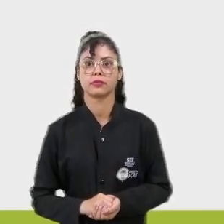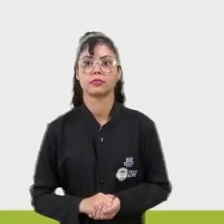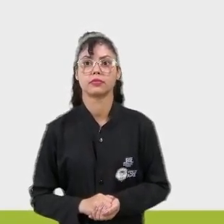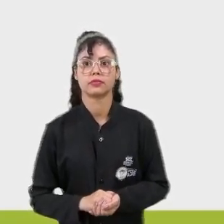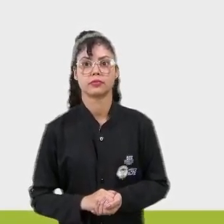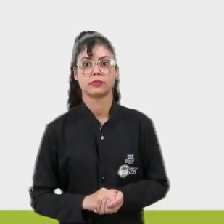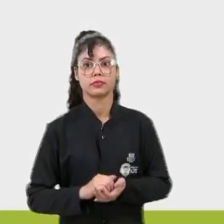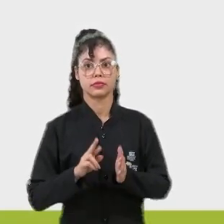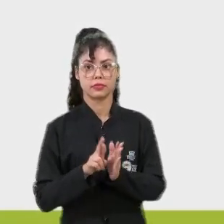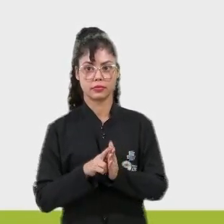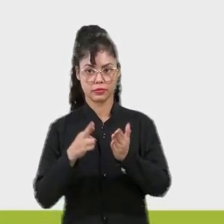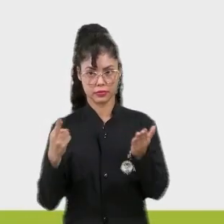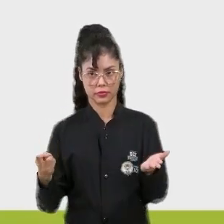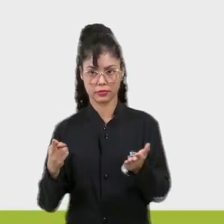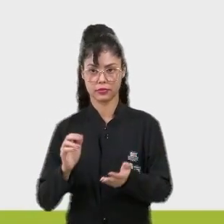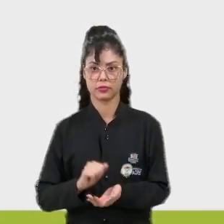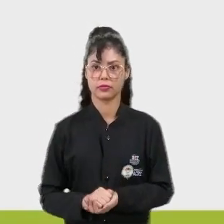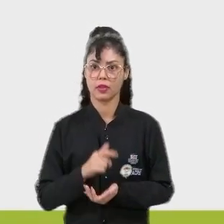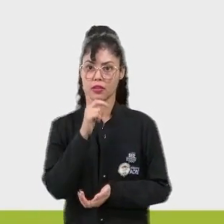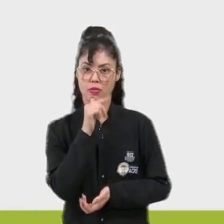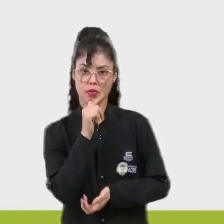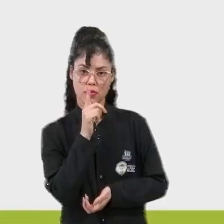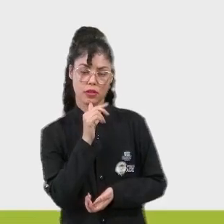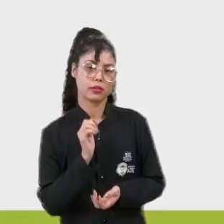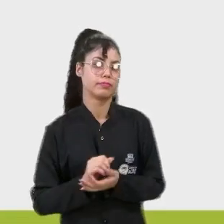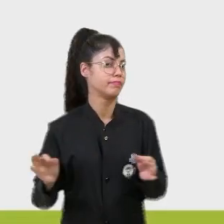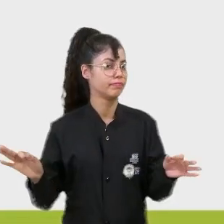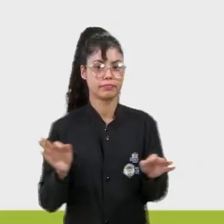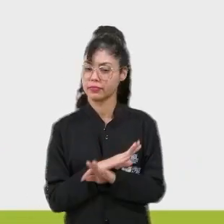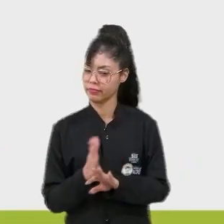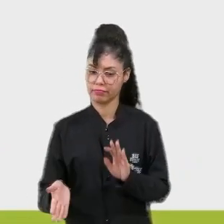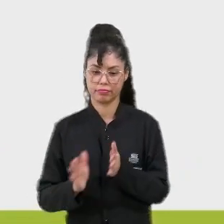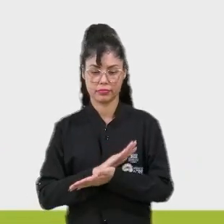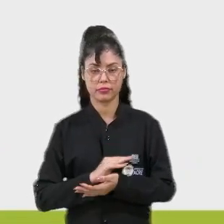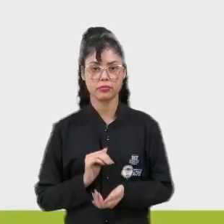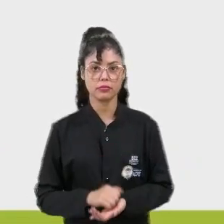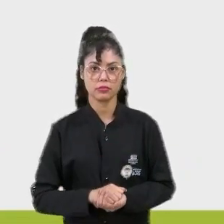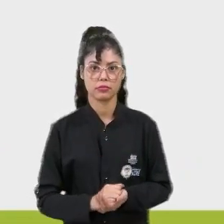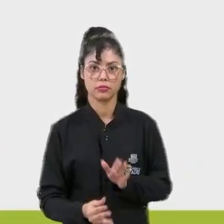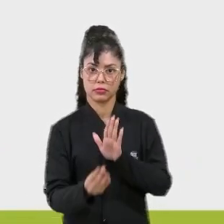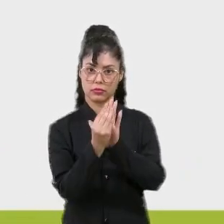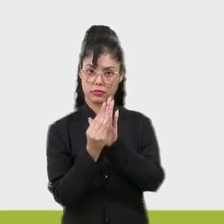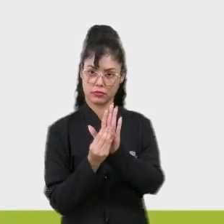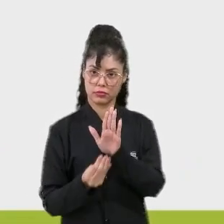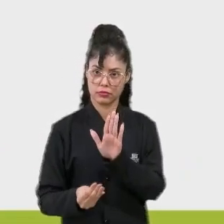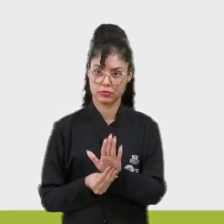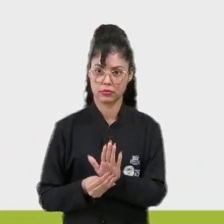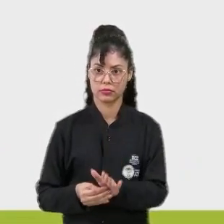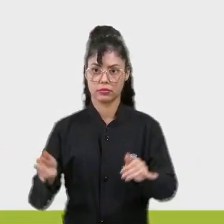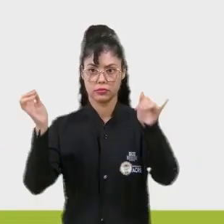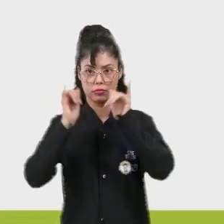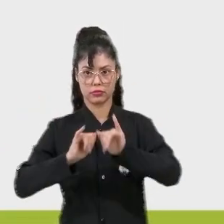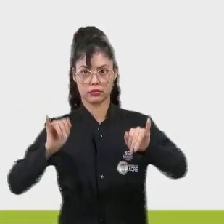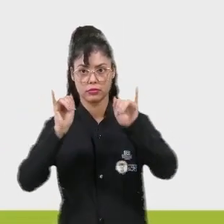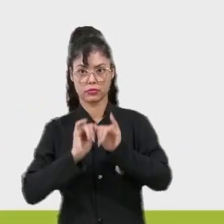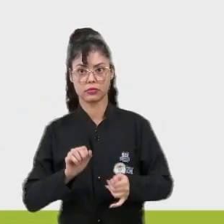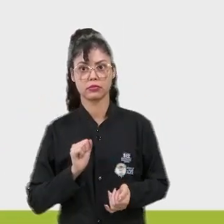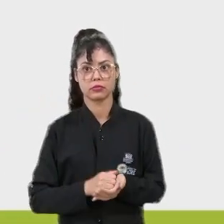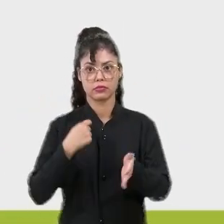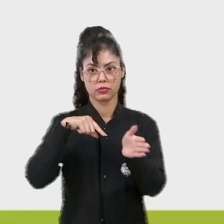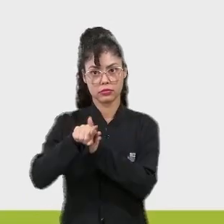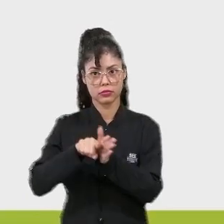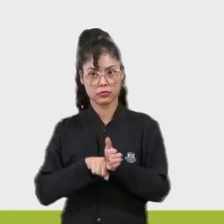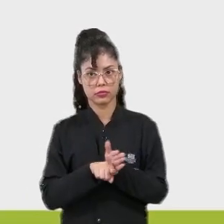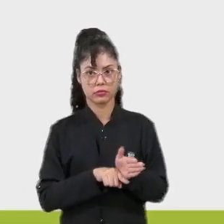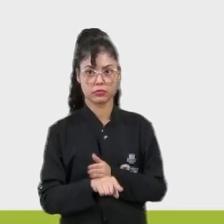revista Época. É água que não acaba mais. Dados preliminares divulgados por